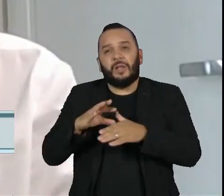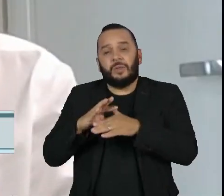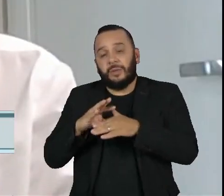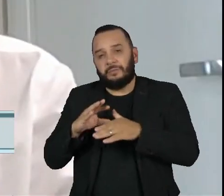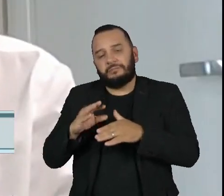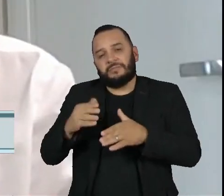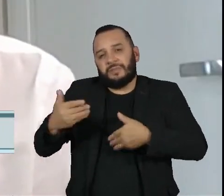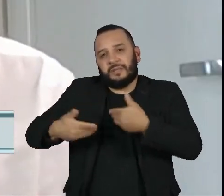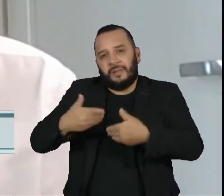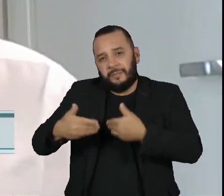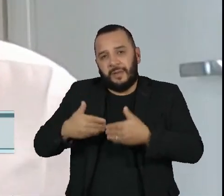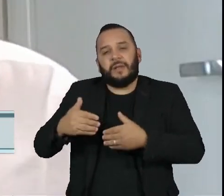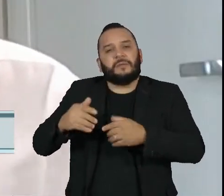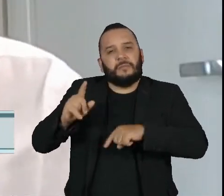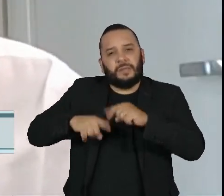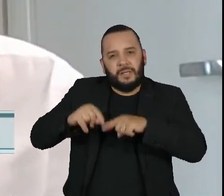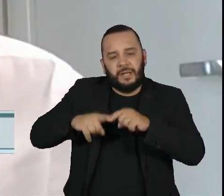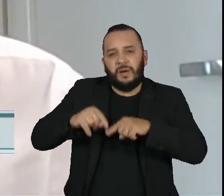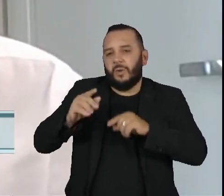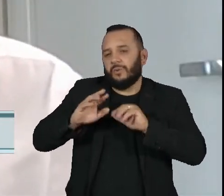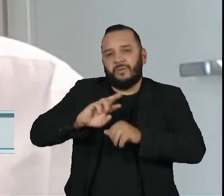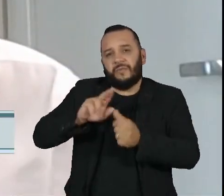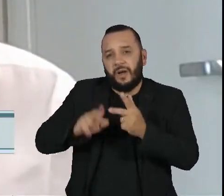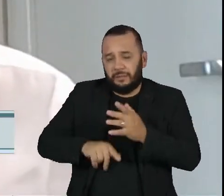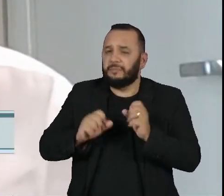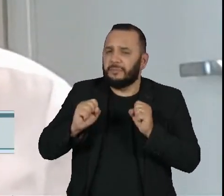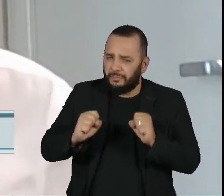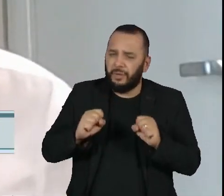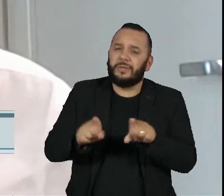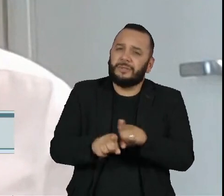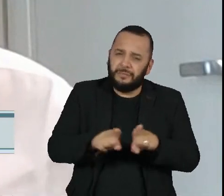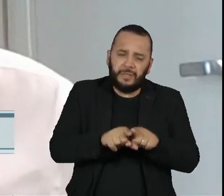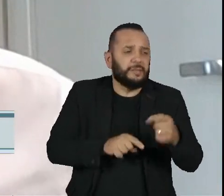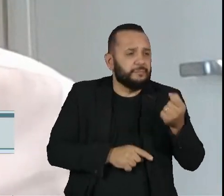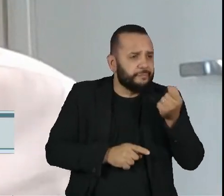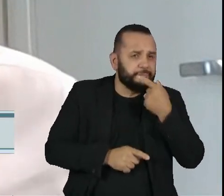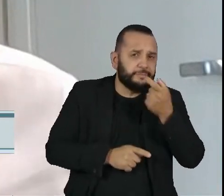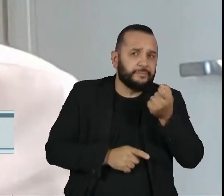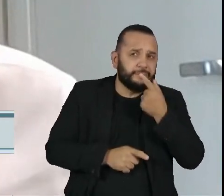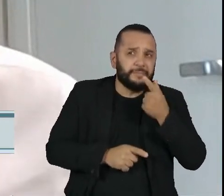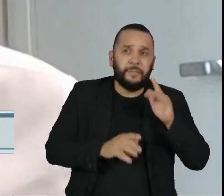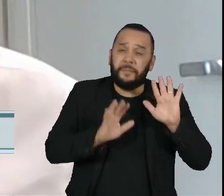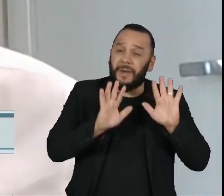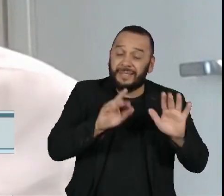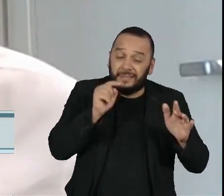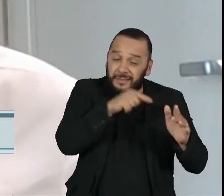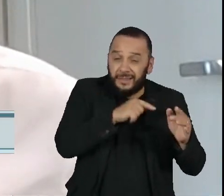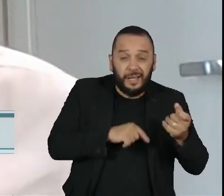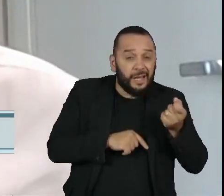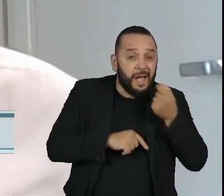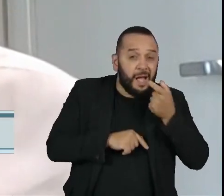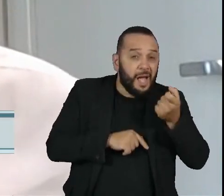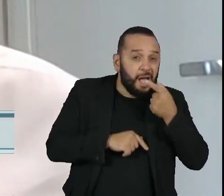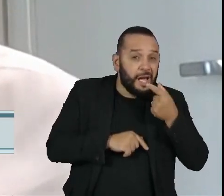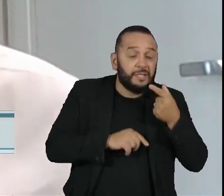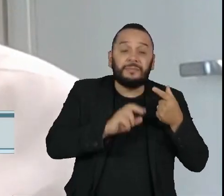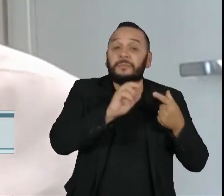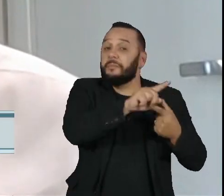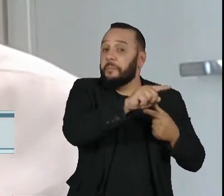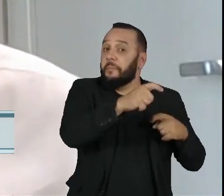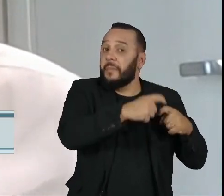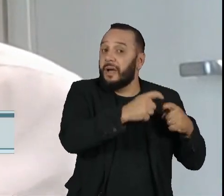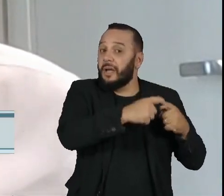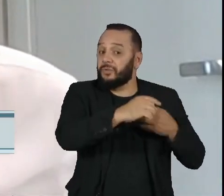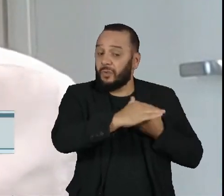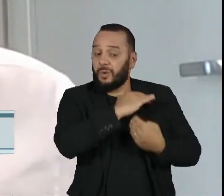que existe espaço para o tratamento farmacológico, medicação para insônia, mas isso só deve ser feito se acompanhado por um